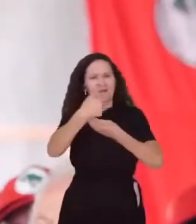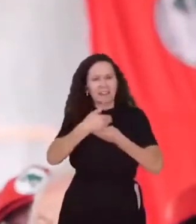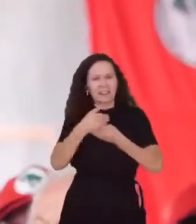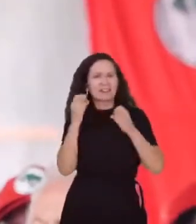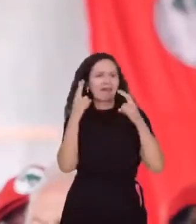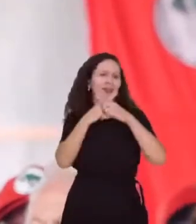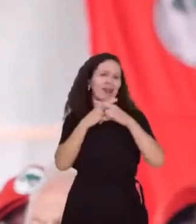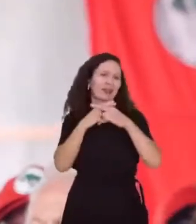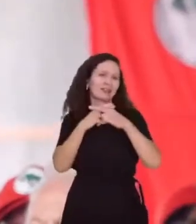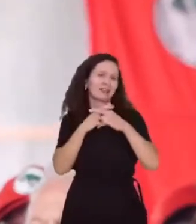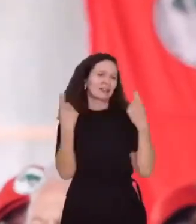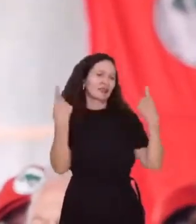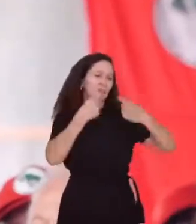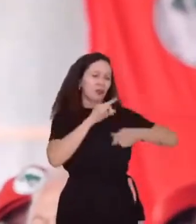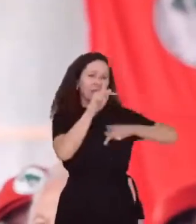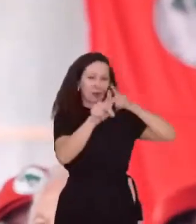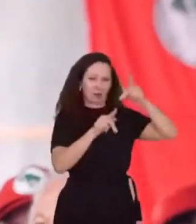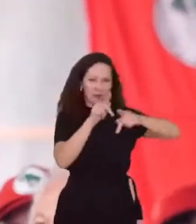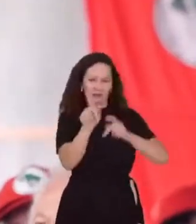Então,